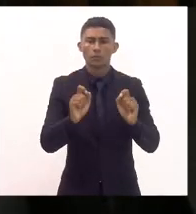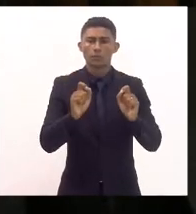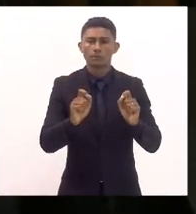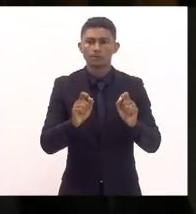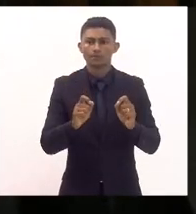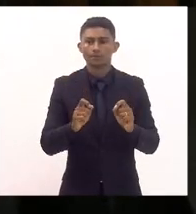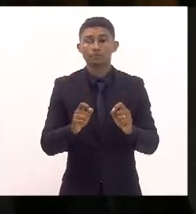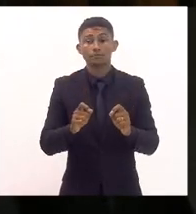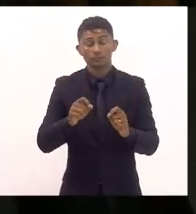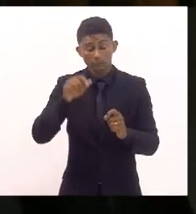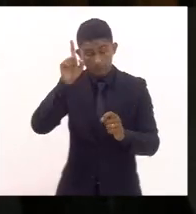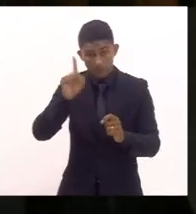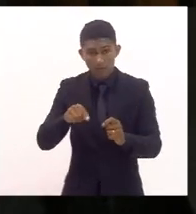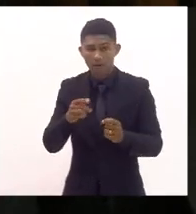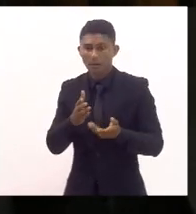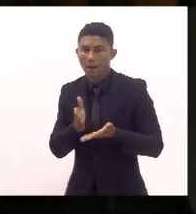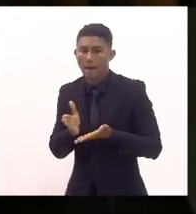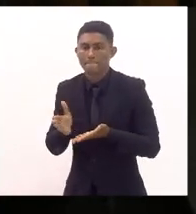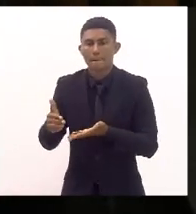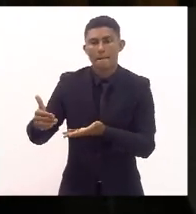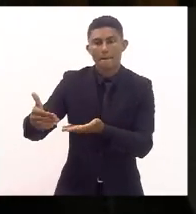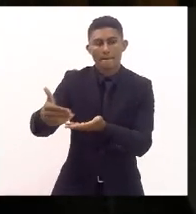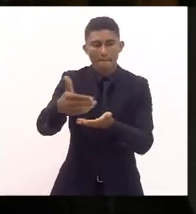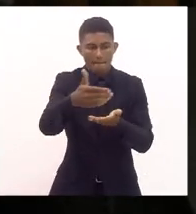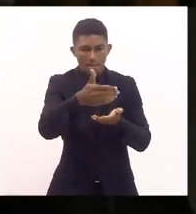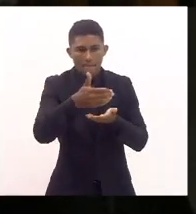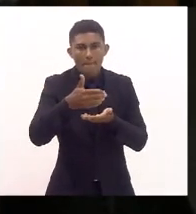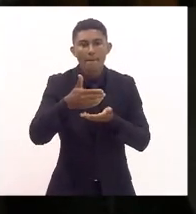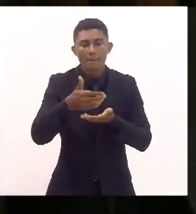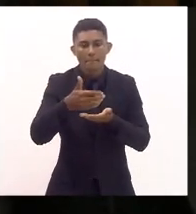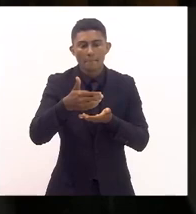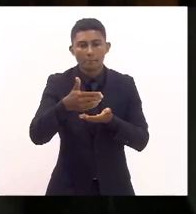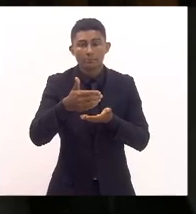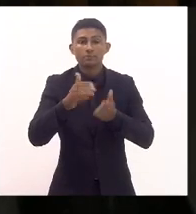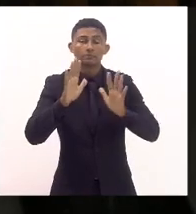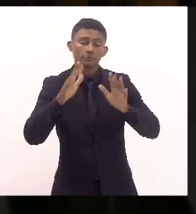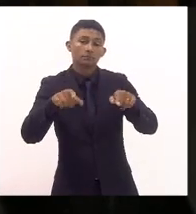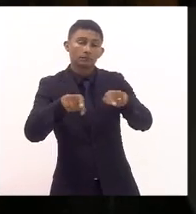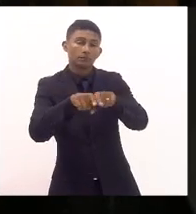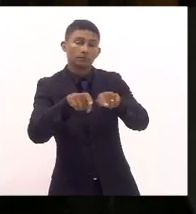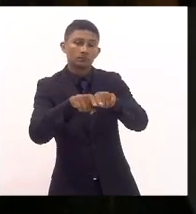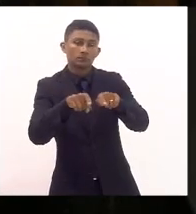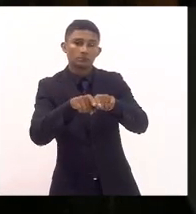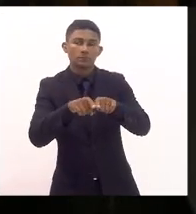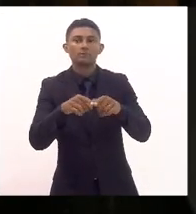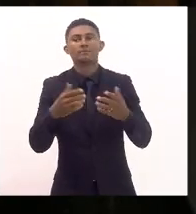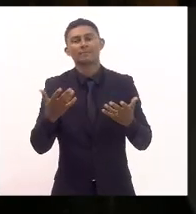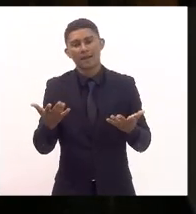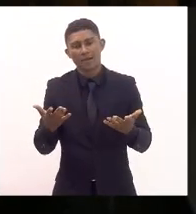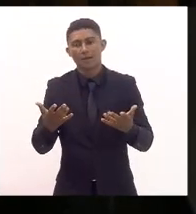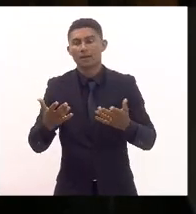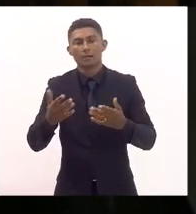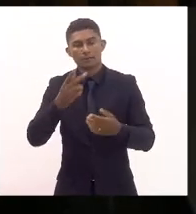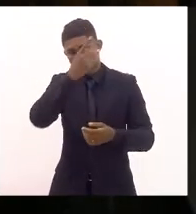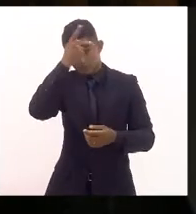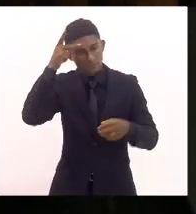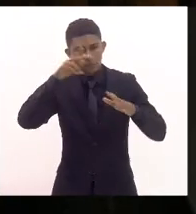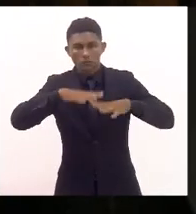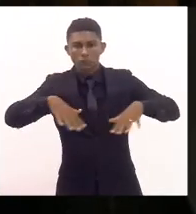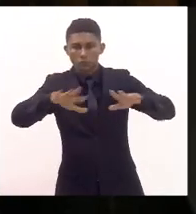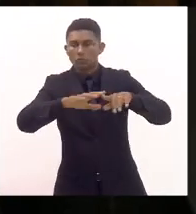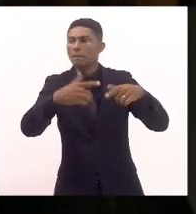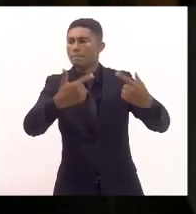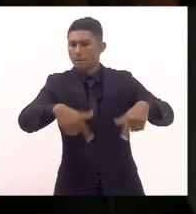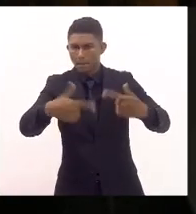aumento de arrecadação mas na contrapartida geração de emprego